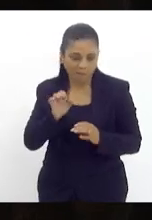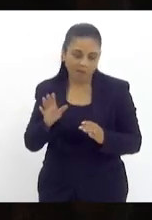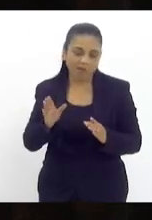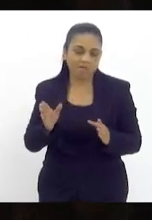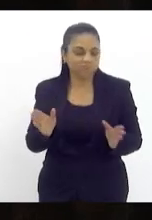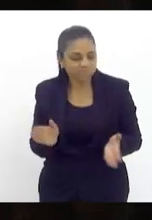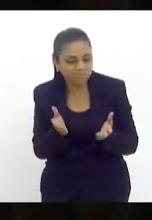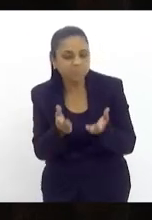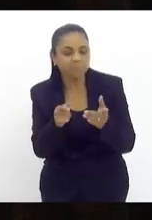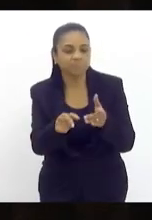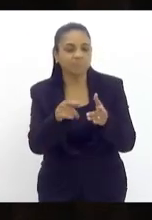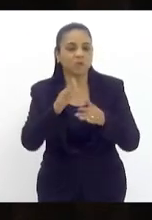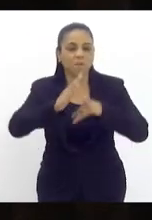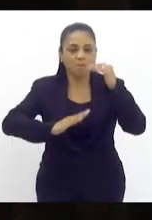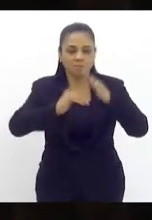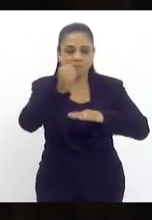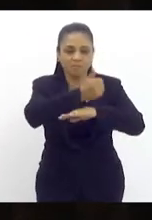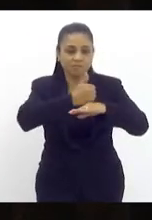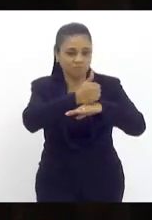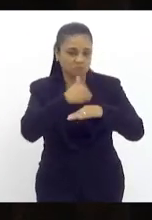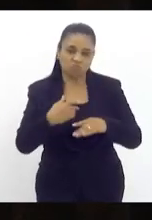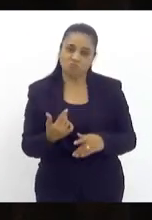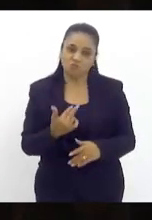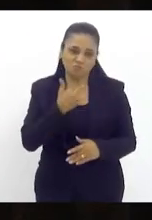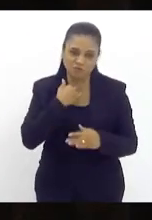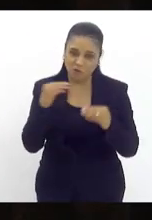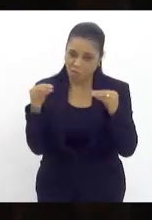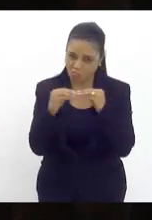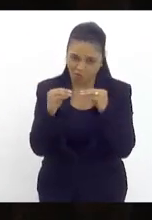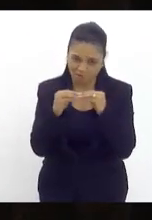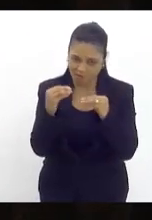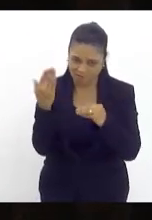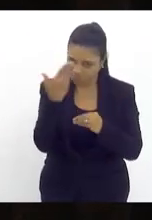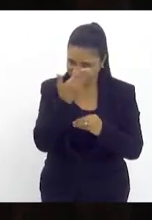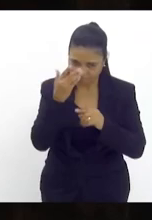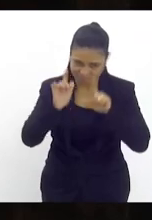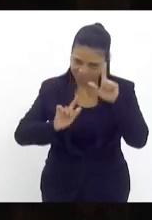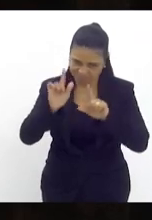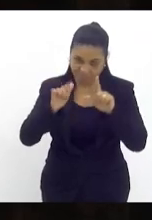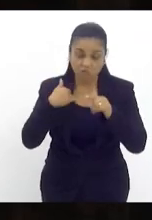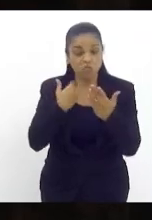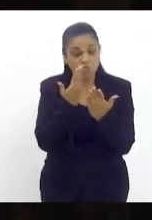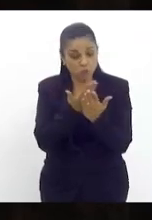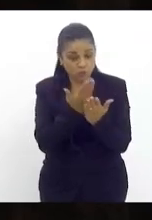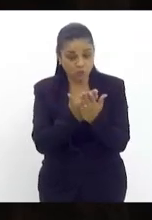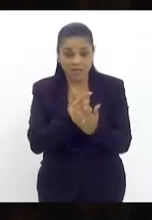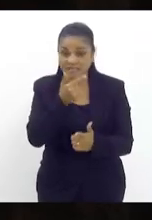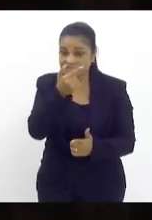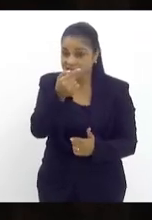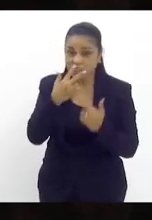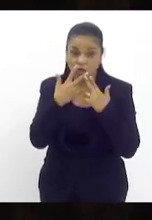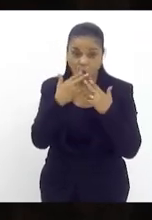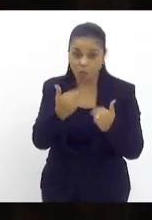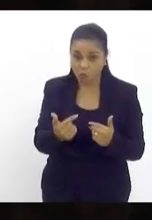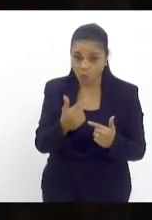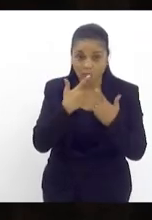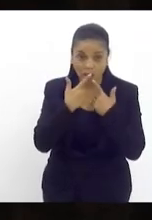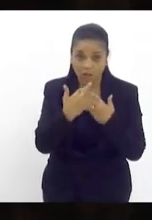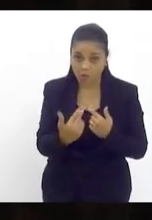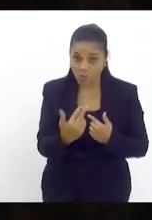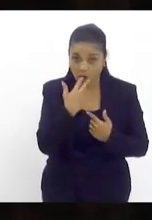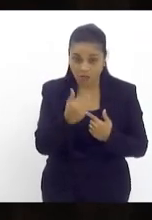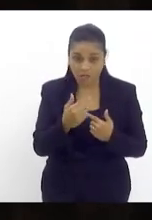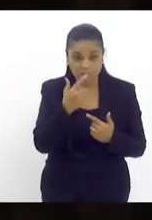o projeto profissional, eu não podia assistir novela e tinha que estudar. Né? Estudei 7 línguas até 14 anos. 14